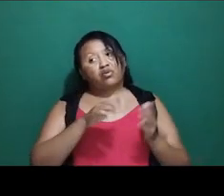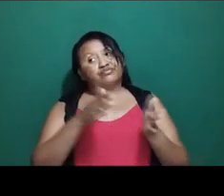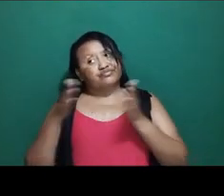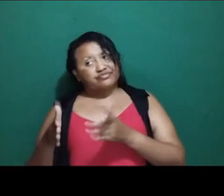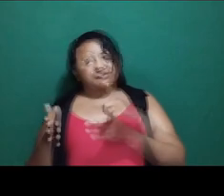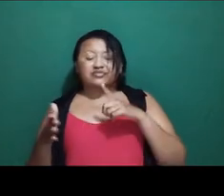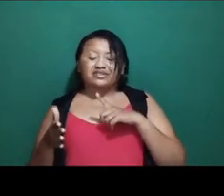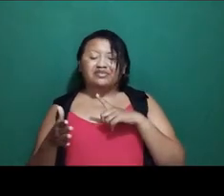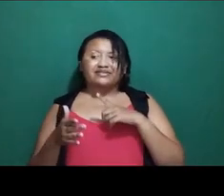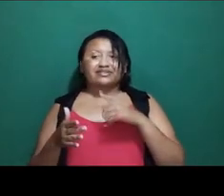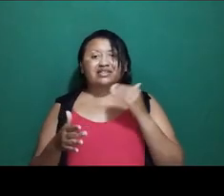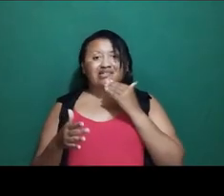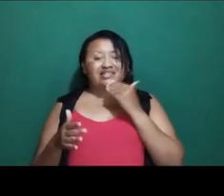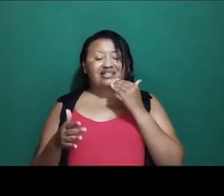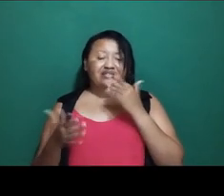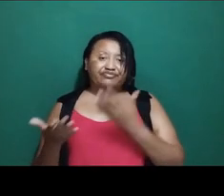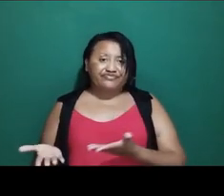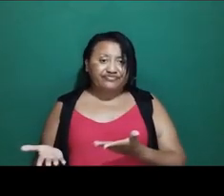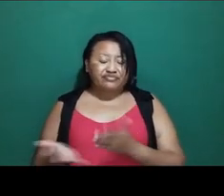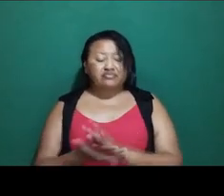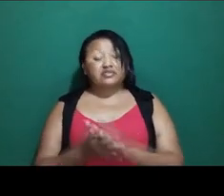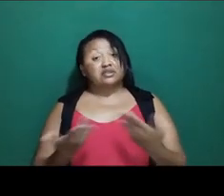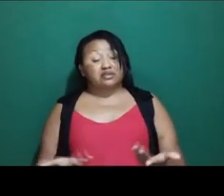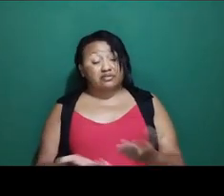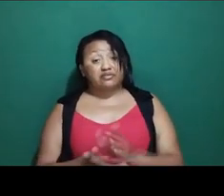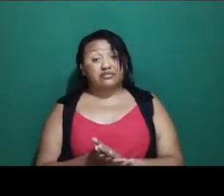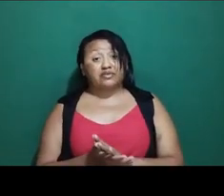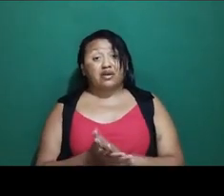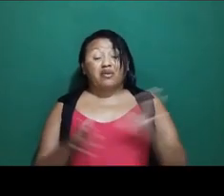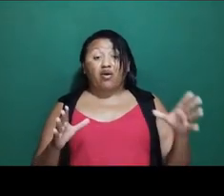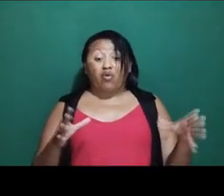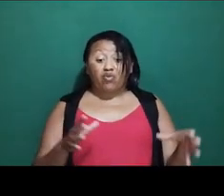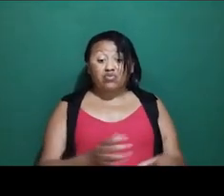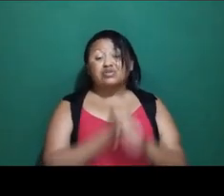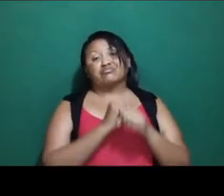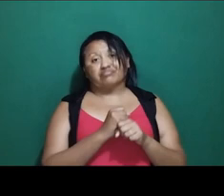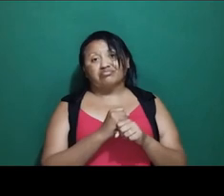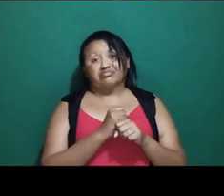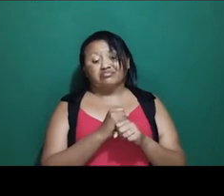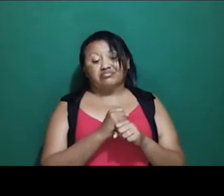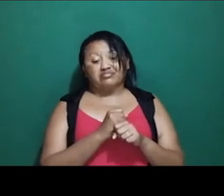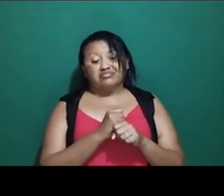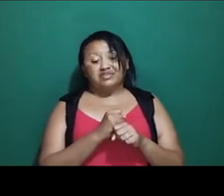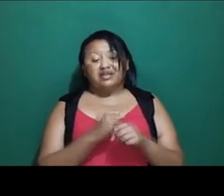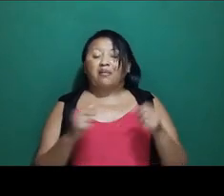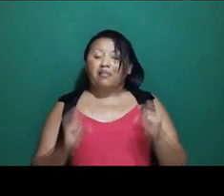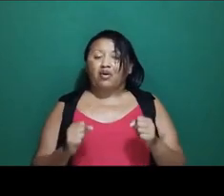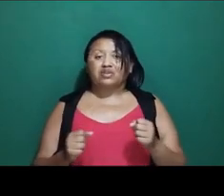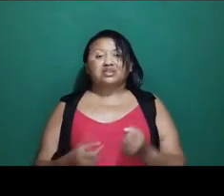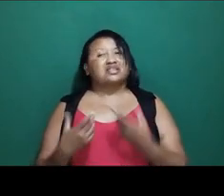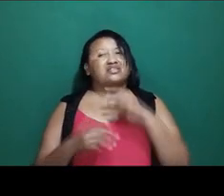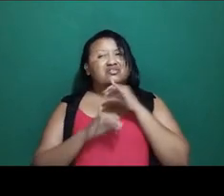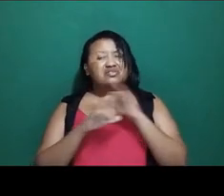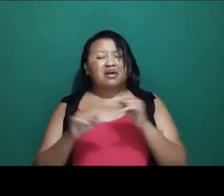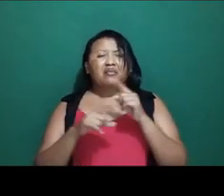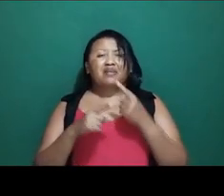lado persistem falhas certo então a pra conclusão né a gente poderia dizer que para que a